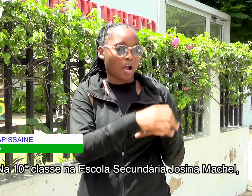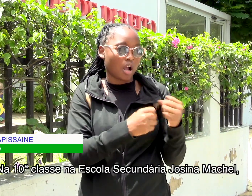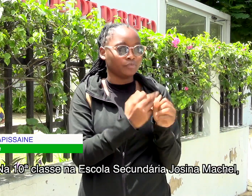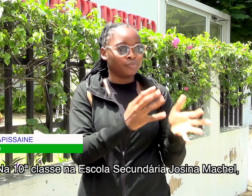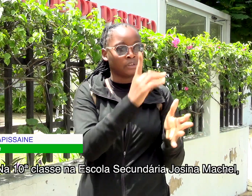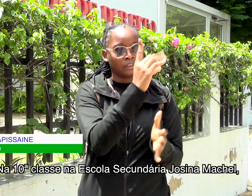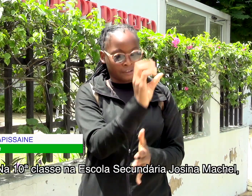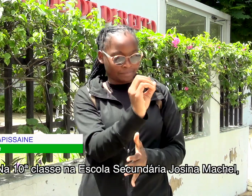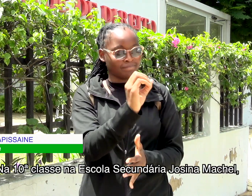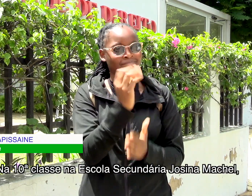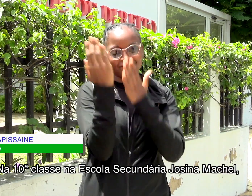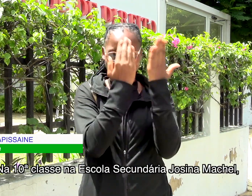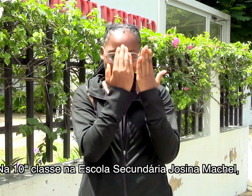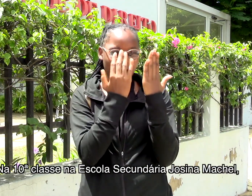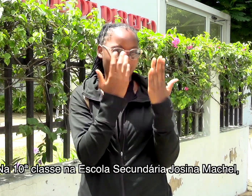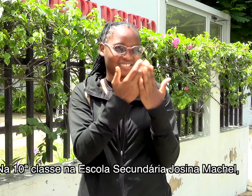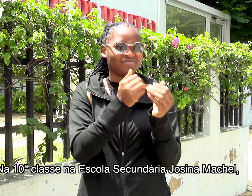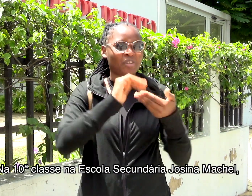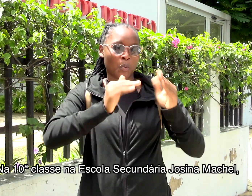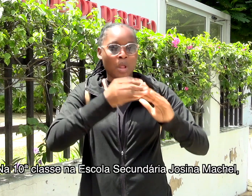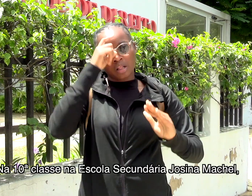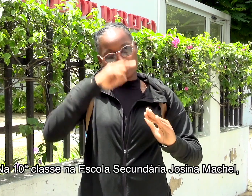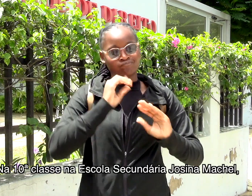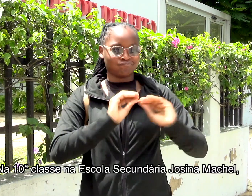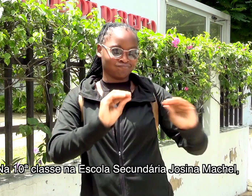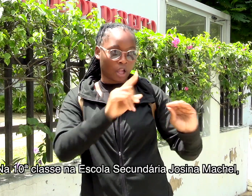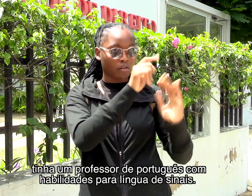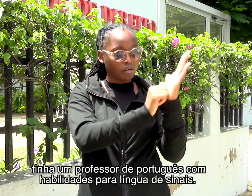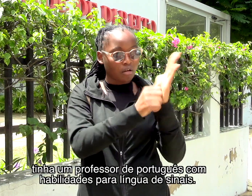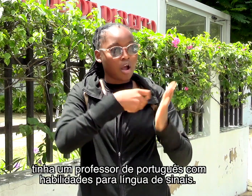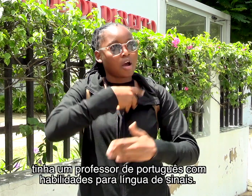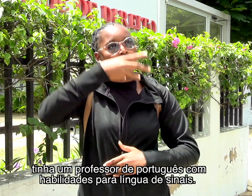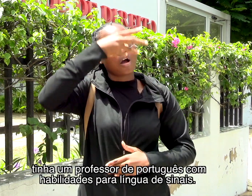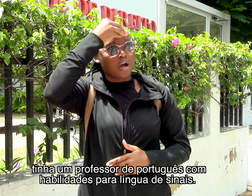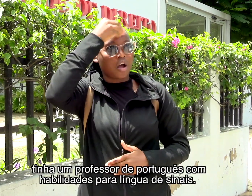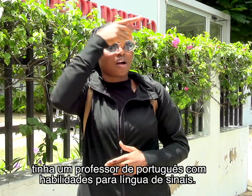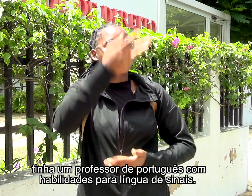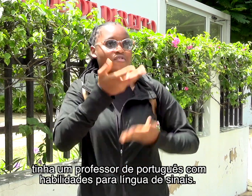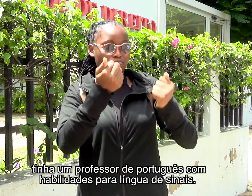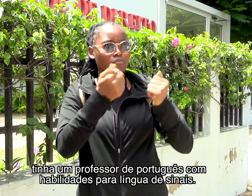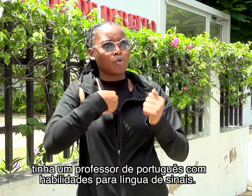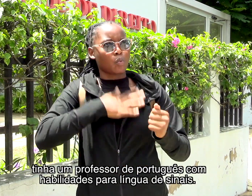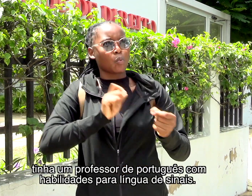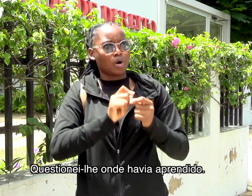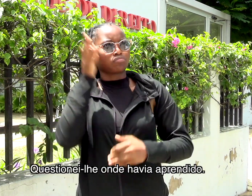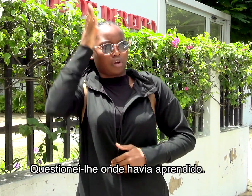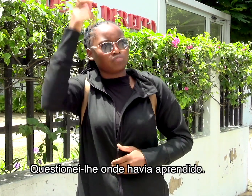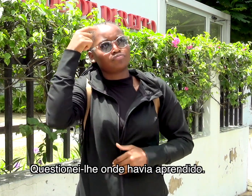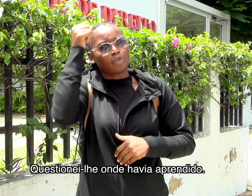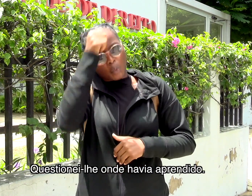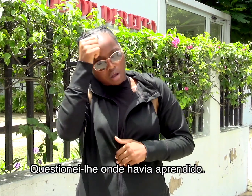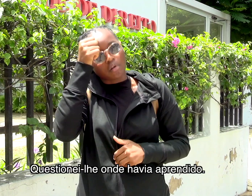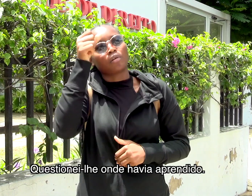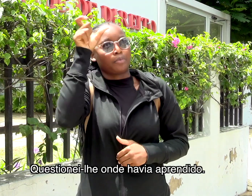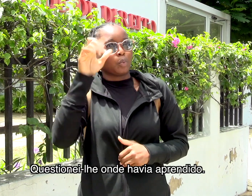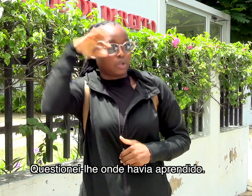frequentava a décima classe, na escola secundária Josina Machel, tinha um professor com habilidades de língua de sinais. Perguntei-lhe